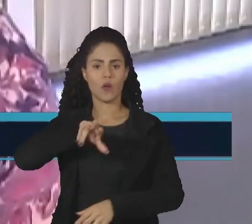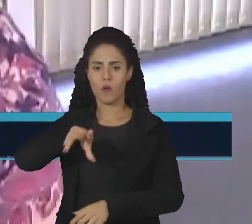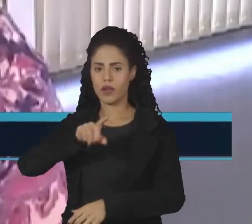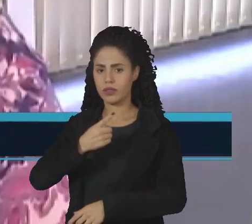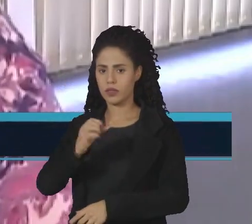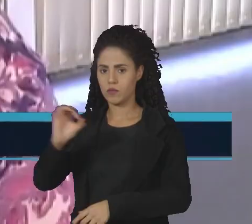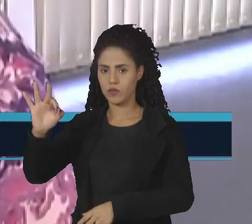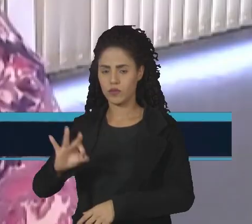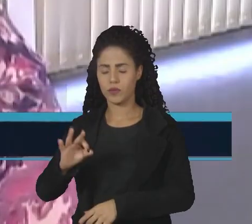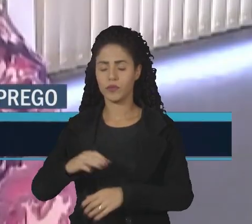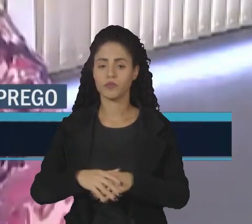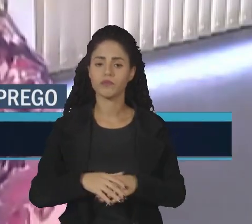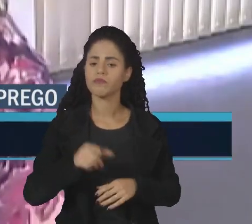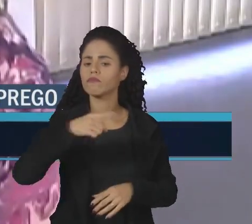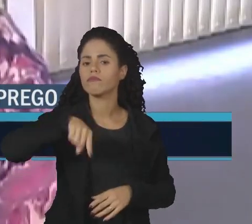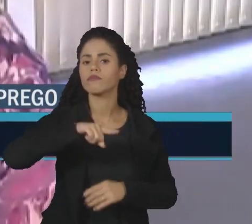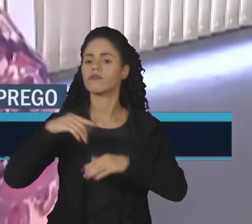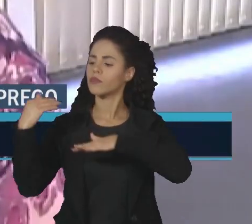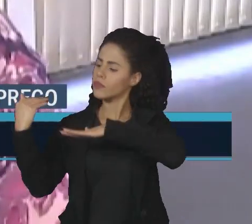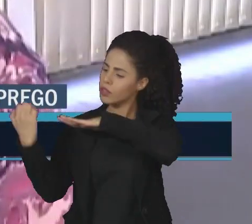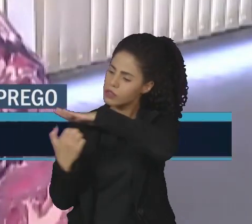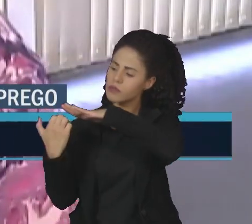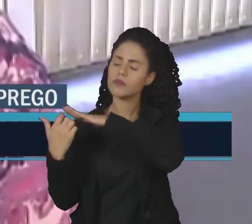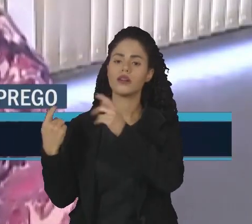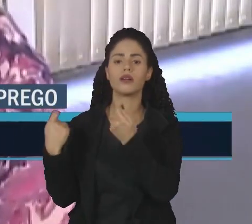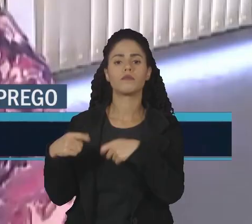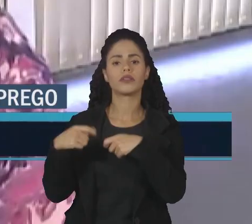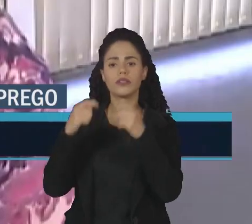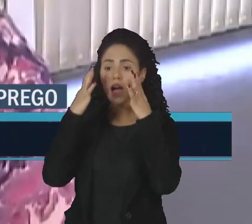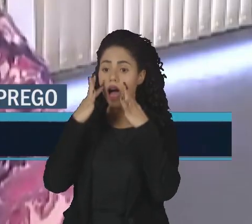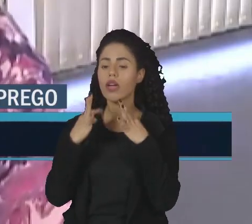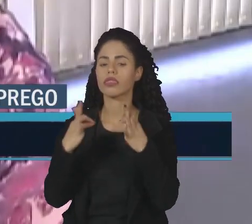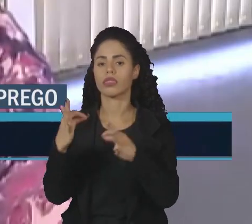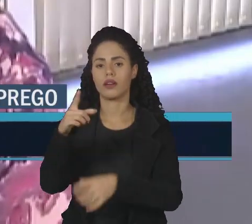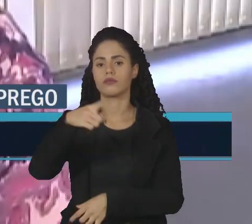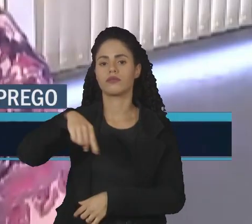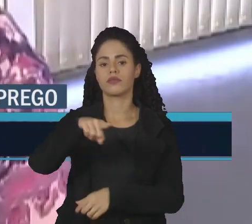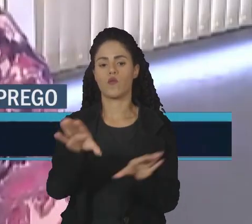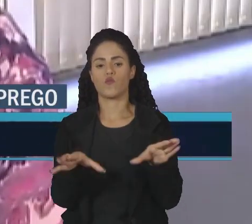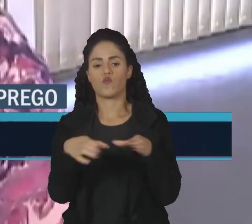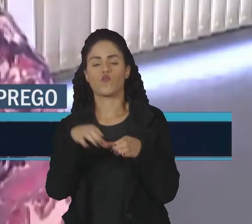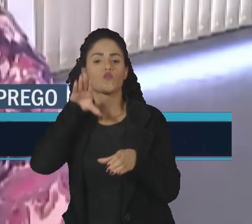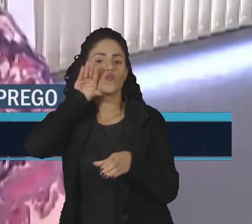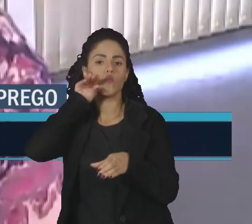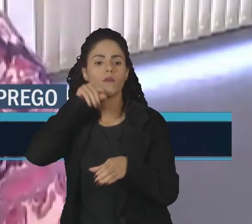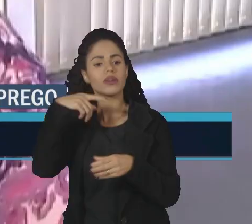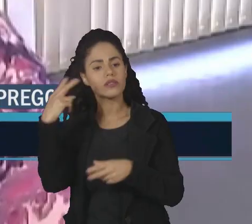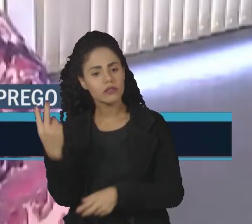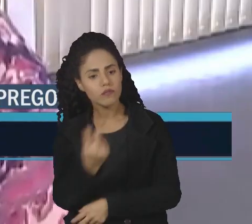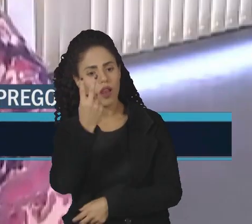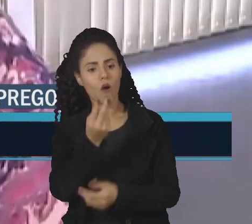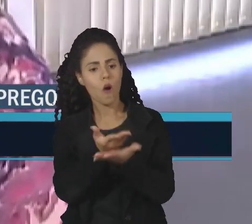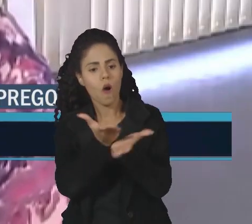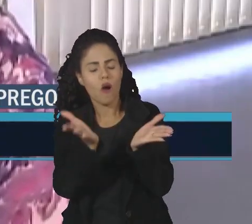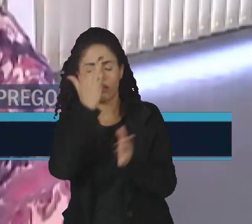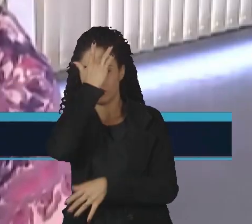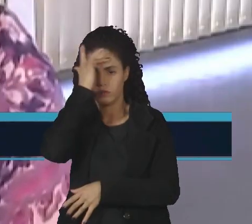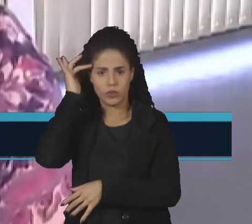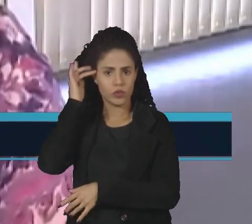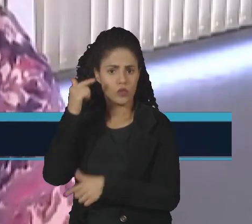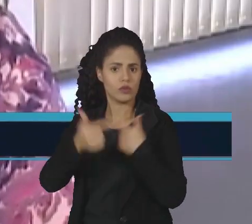As empresas precisam, de fato, prestar bastante atenção e valorizar mais os seus